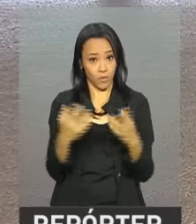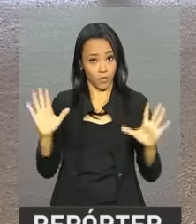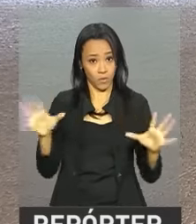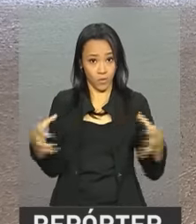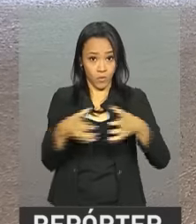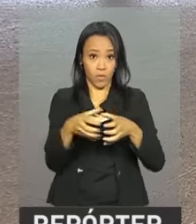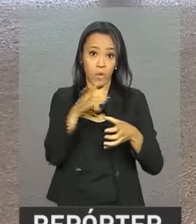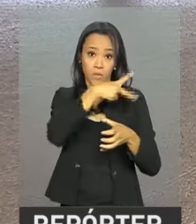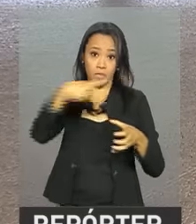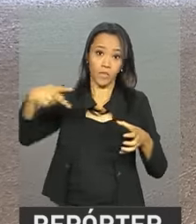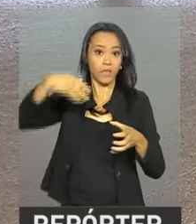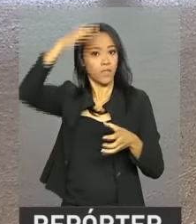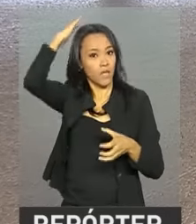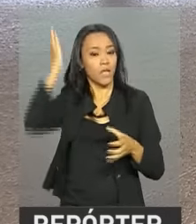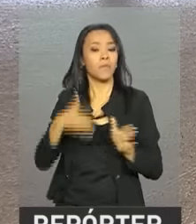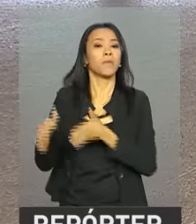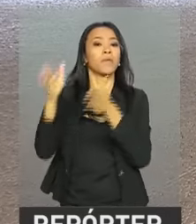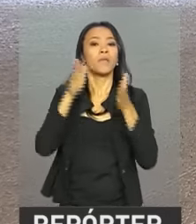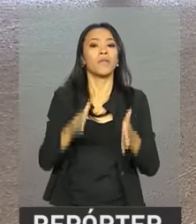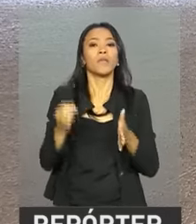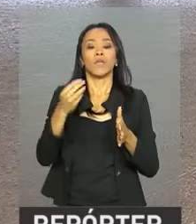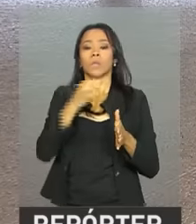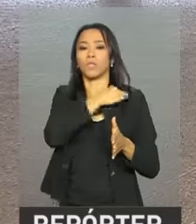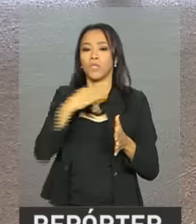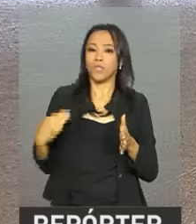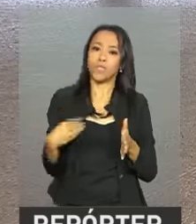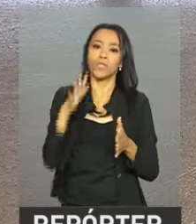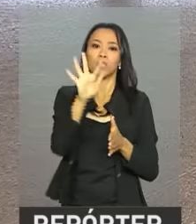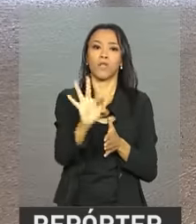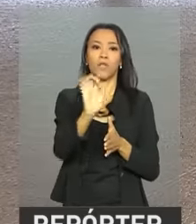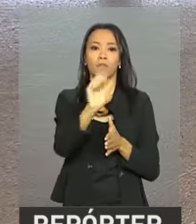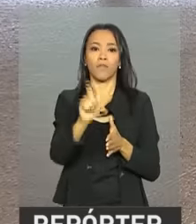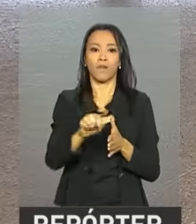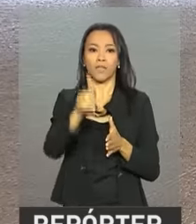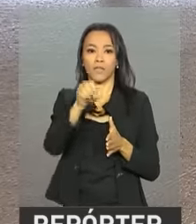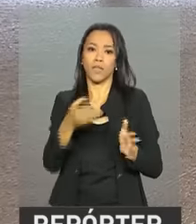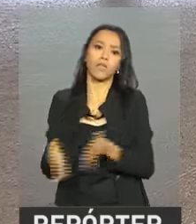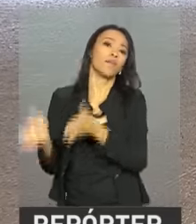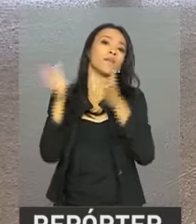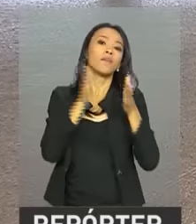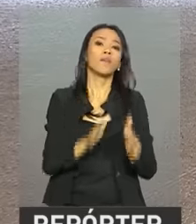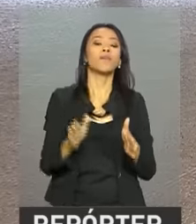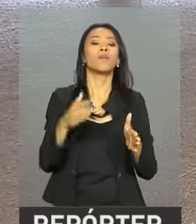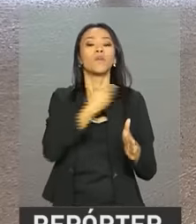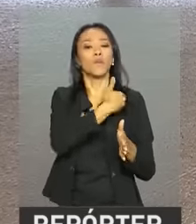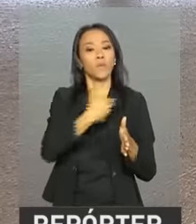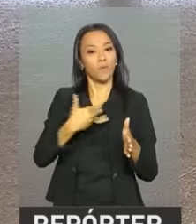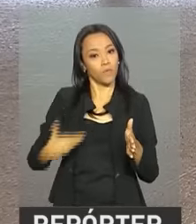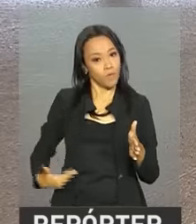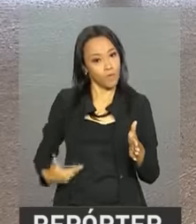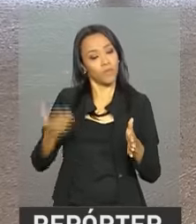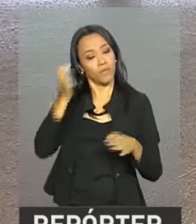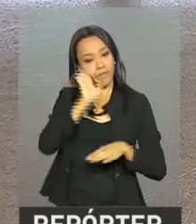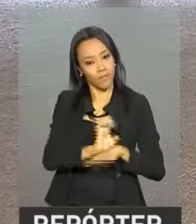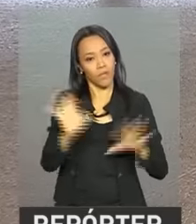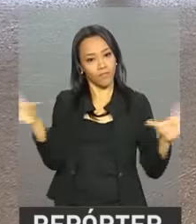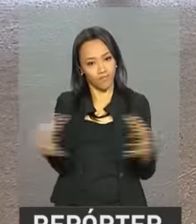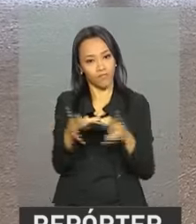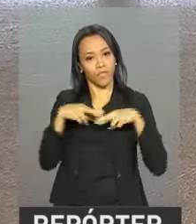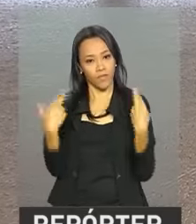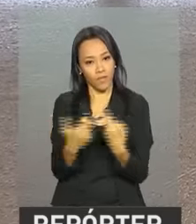Temer o ministro da Fazenda Henrique Meirelles e o governador do Rio de Janeiro luí Fernando pesão vamos ver